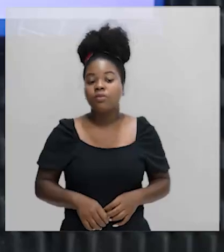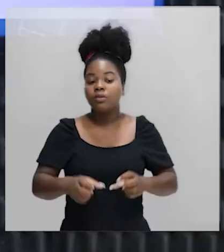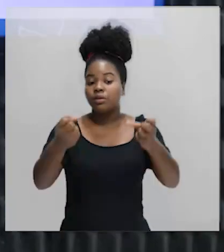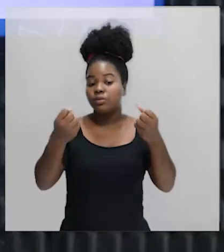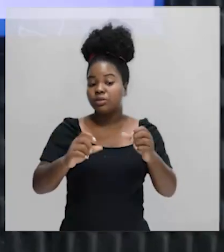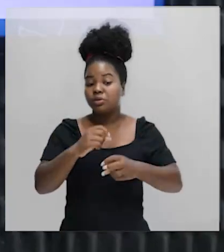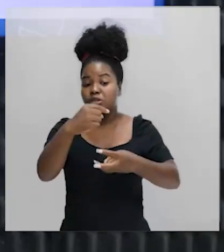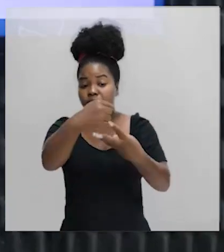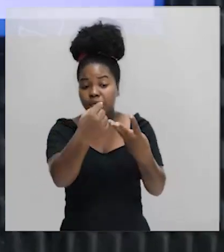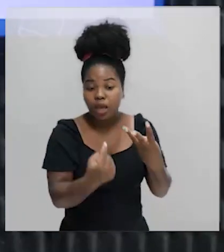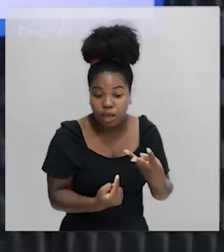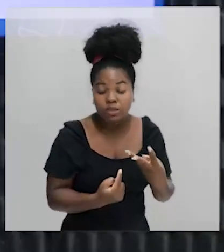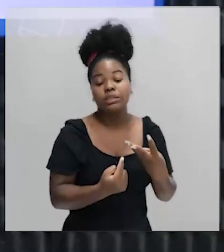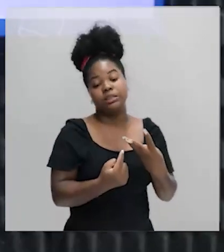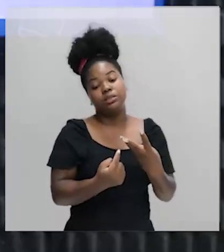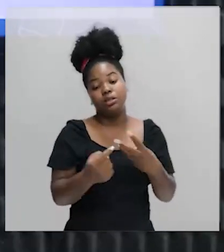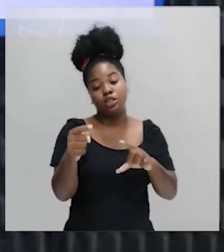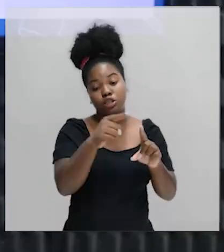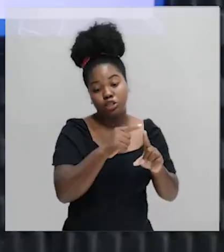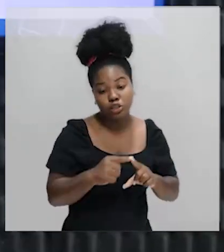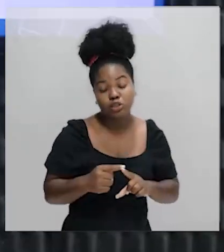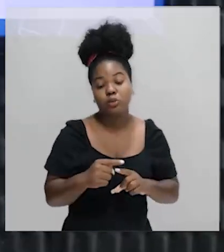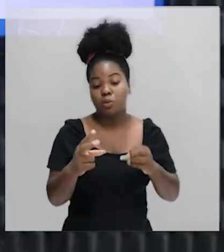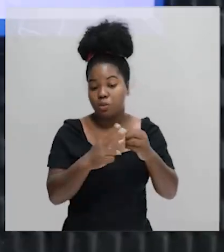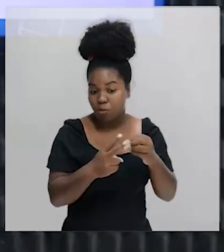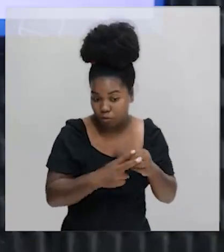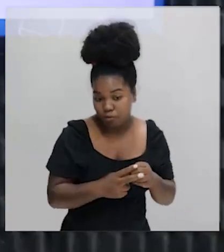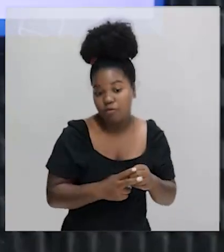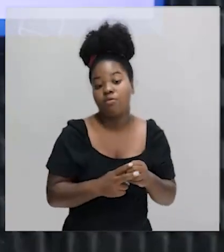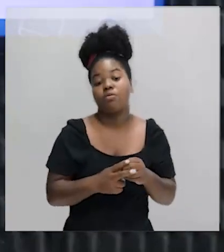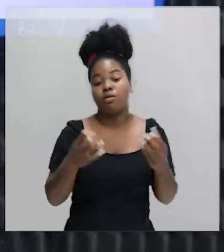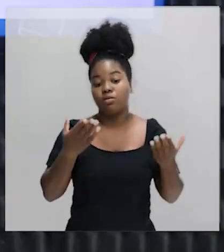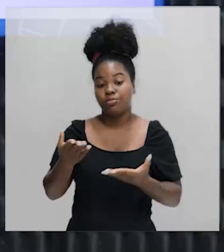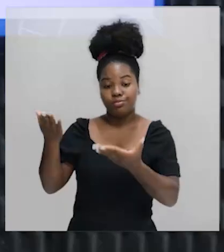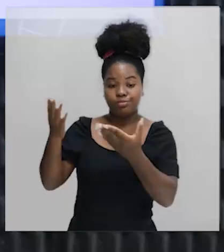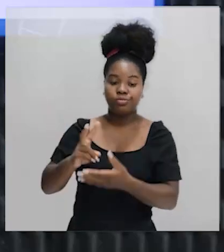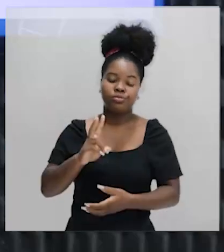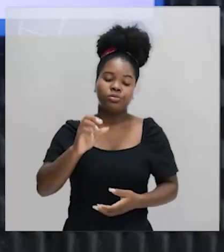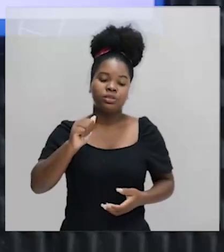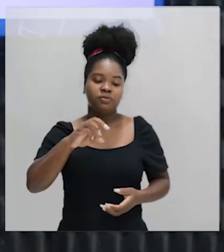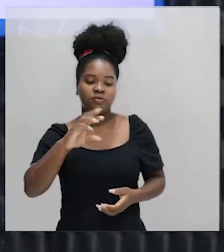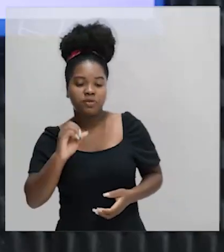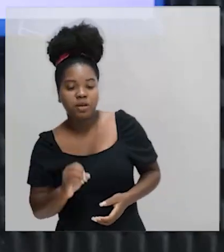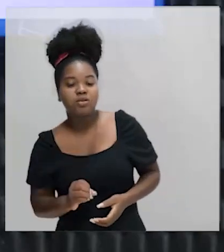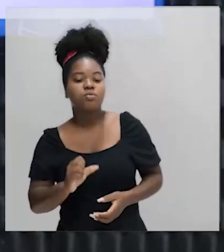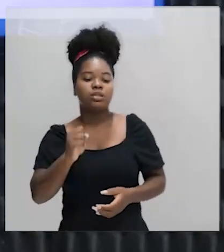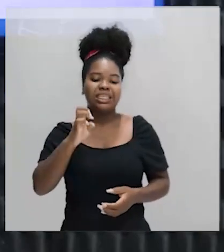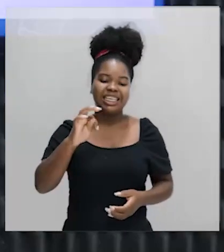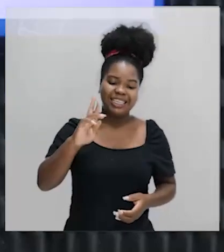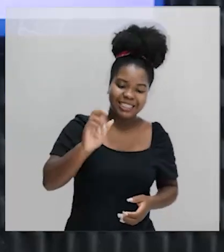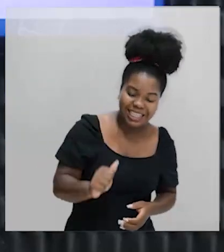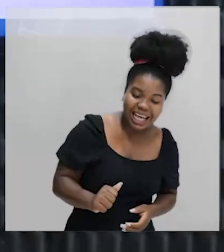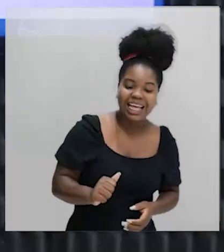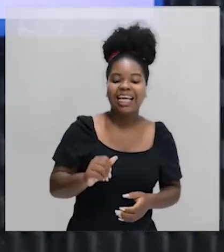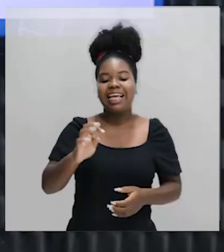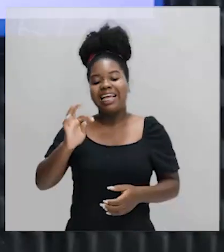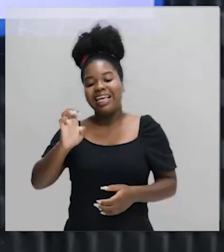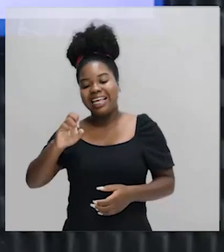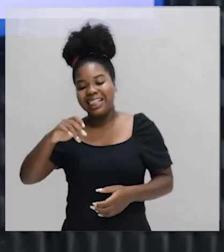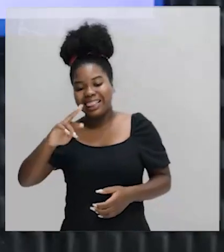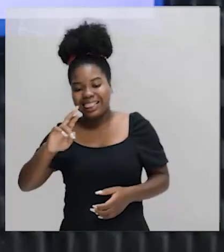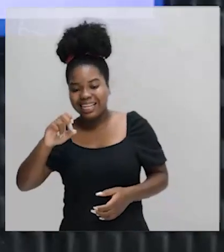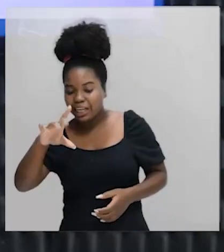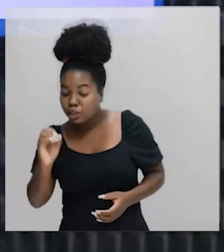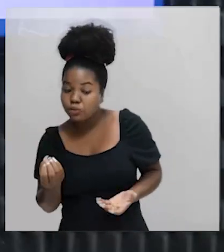de três formas verbais que estão aqui em negrito. Vamos, estar, entrando. Para dizer, poderia